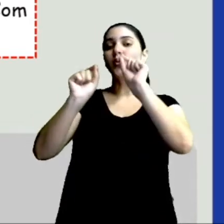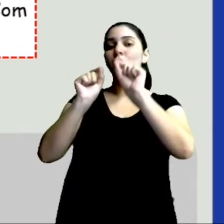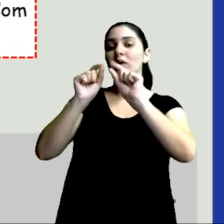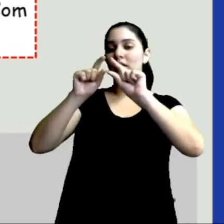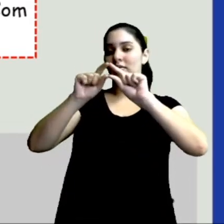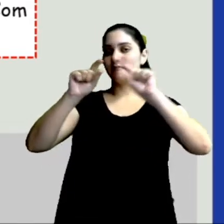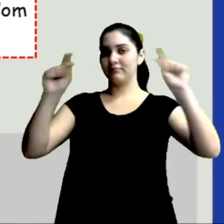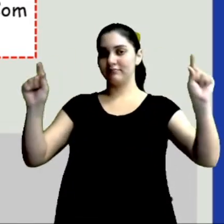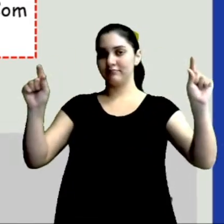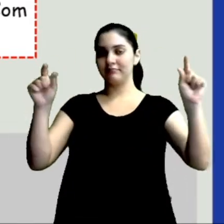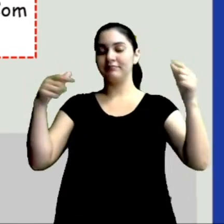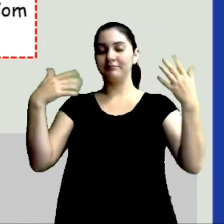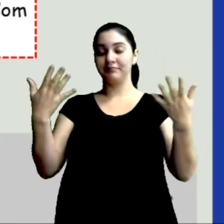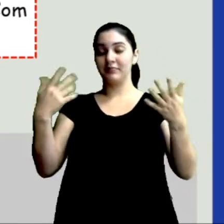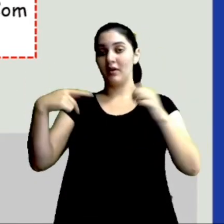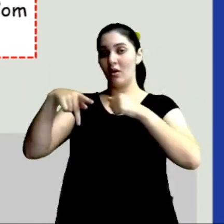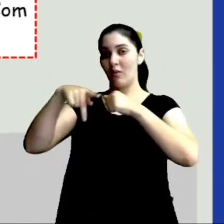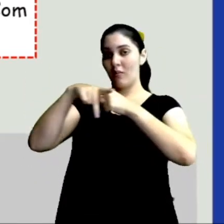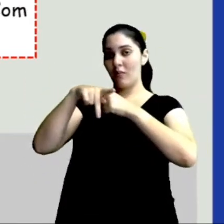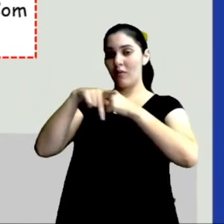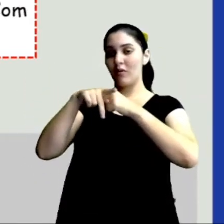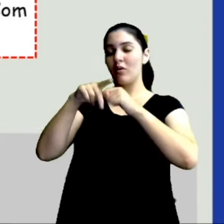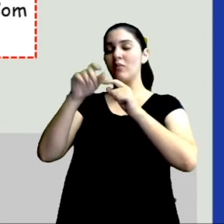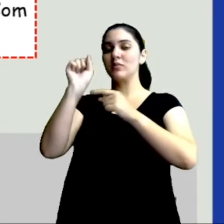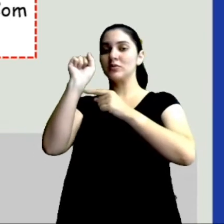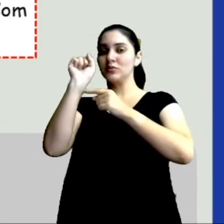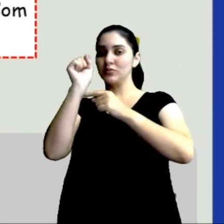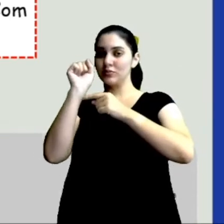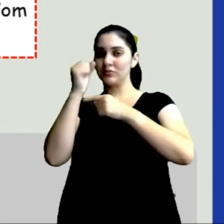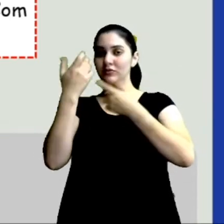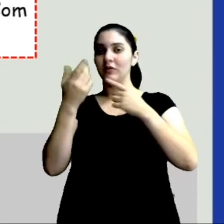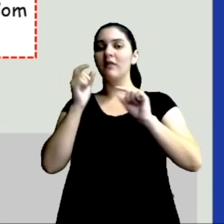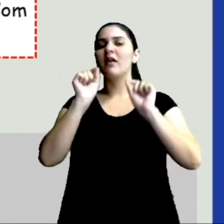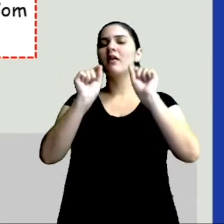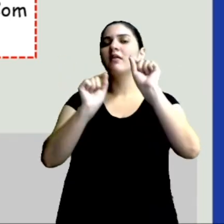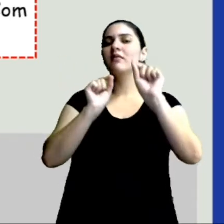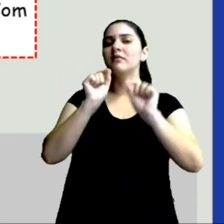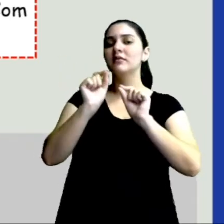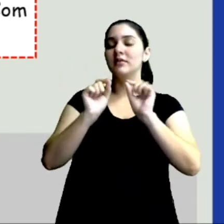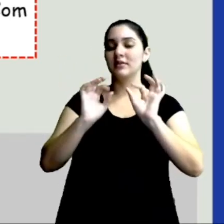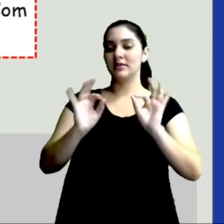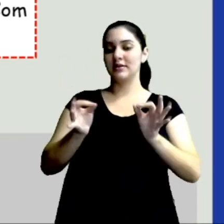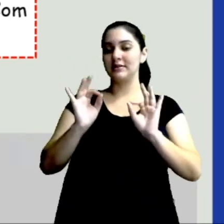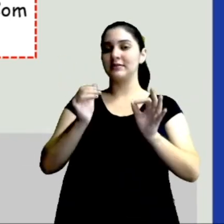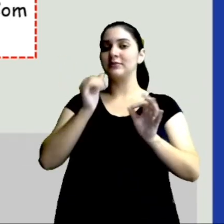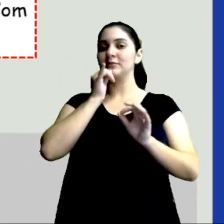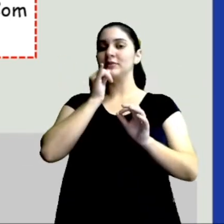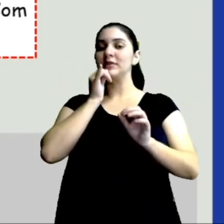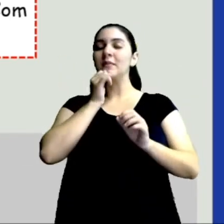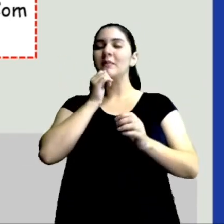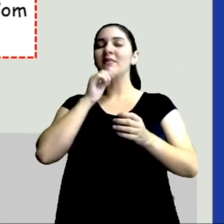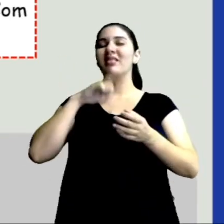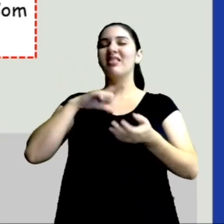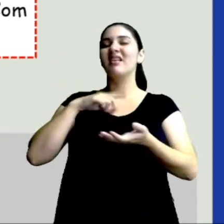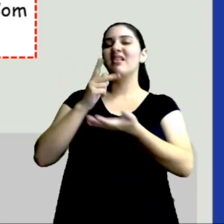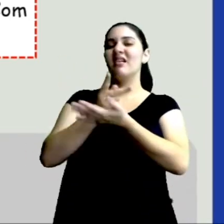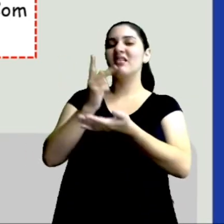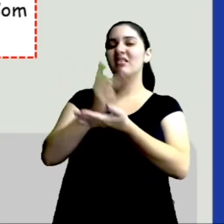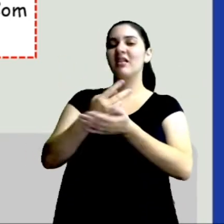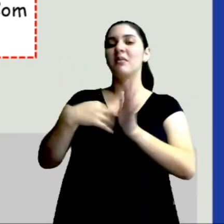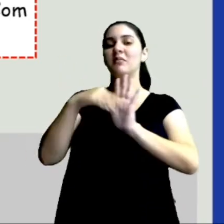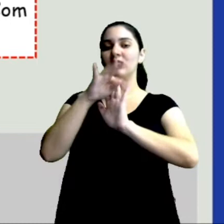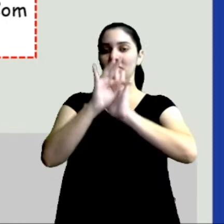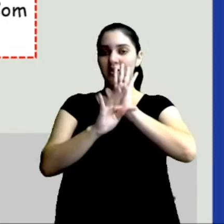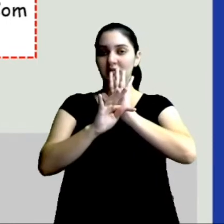frase. Então, esses pronomes substantivos, eles são ideais para evitar repetição durante a produção textual. Com isso, seu texto